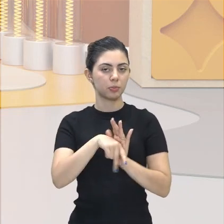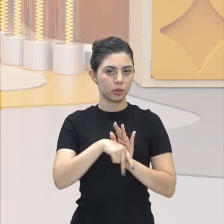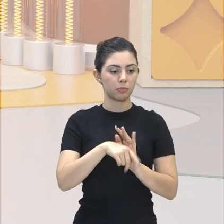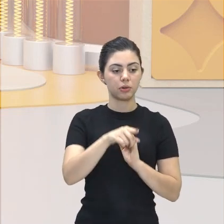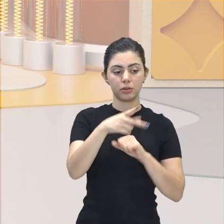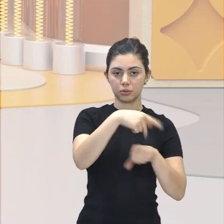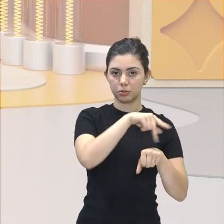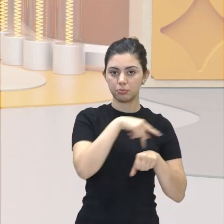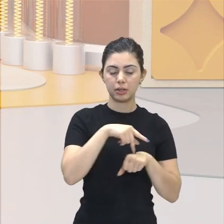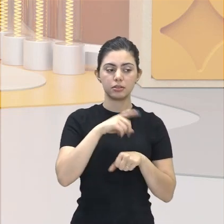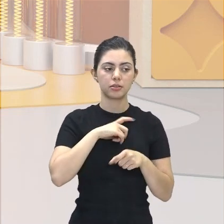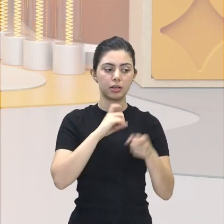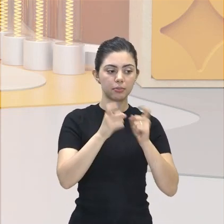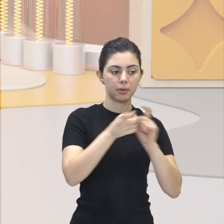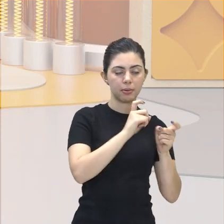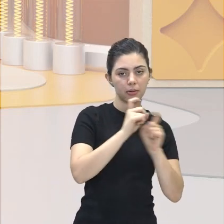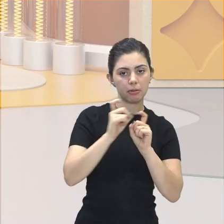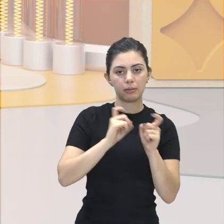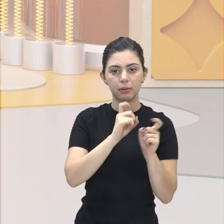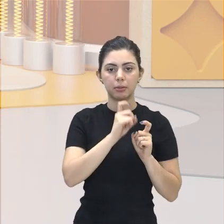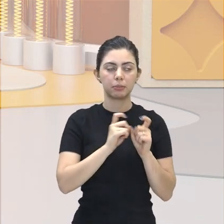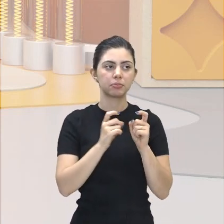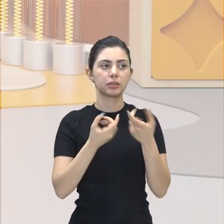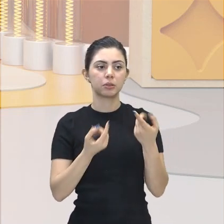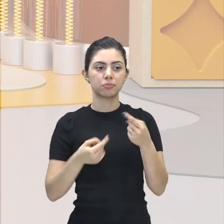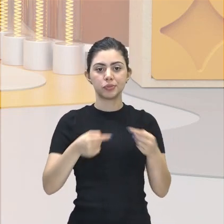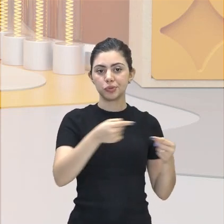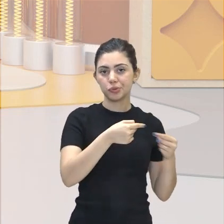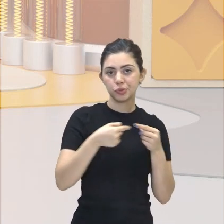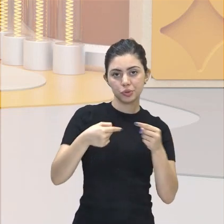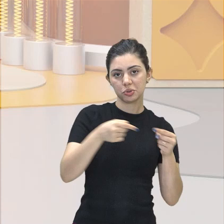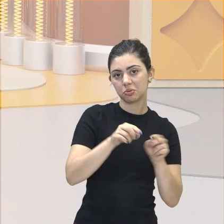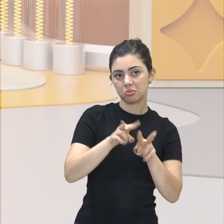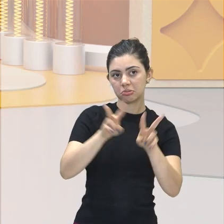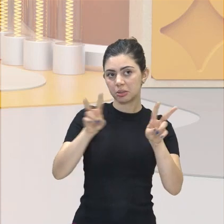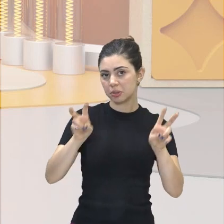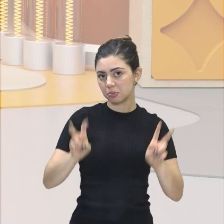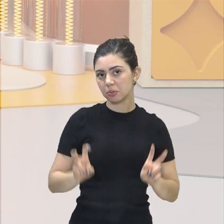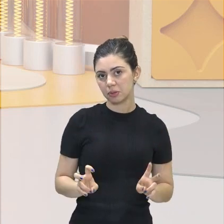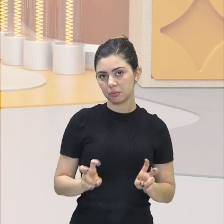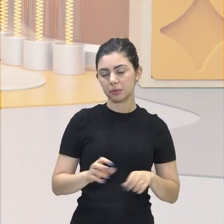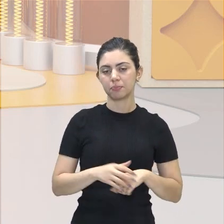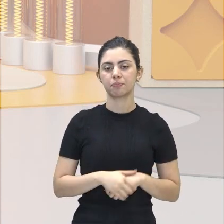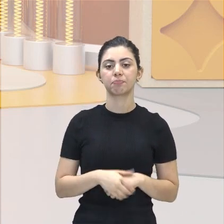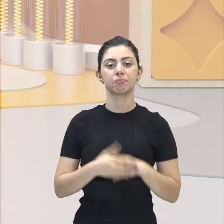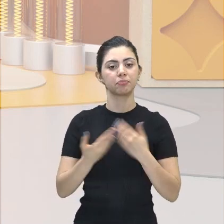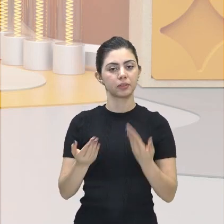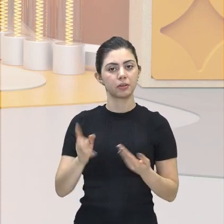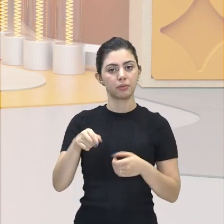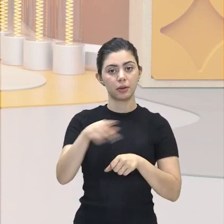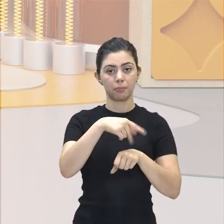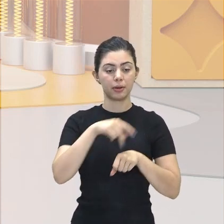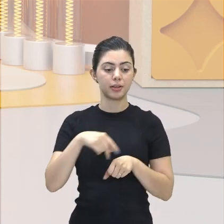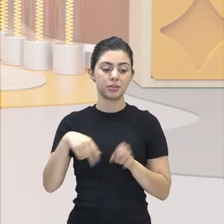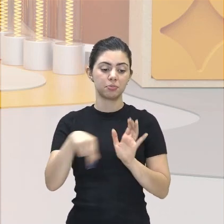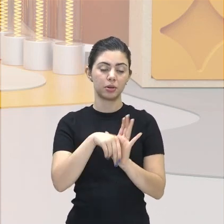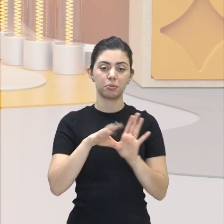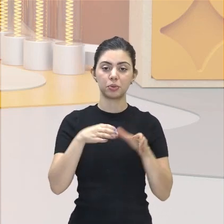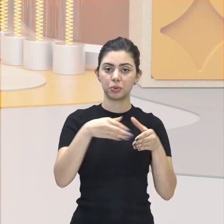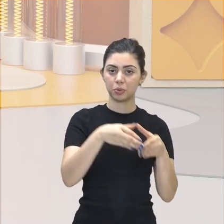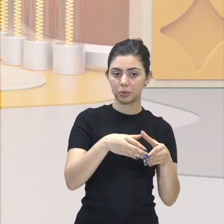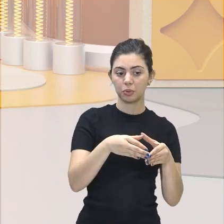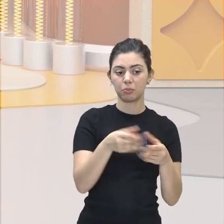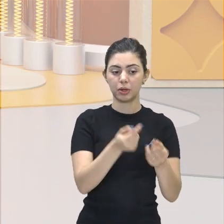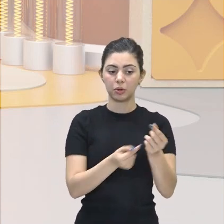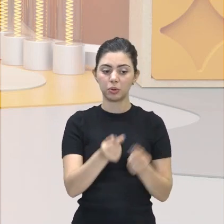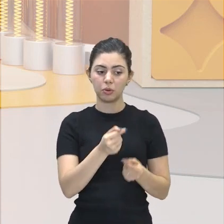que conversam, né? Então eles discutem, botam para discussão determinados assuntos. E como são países de um mesmo bloco econômico, estão ali para